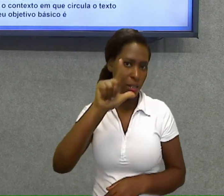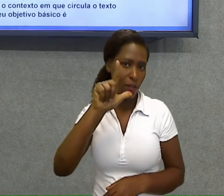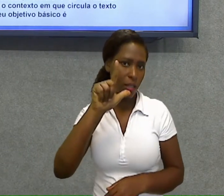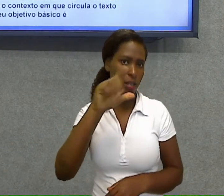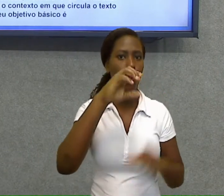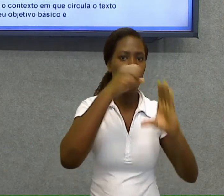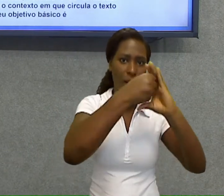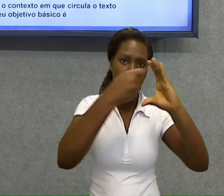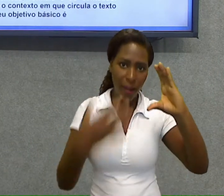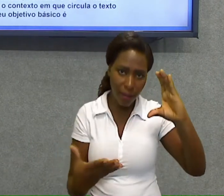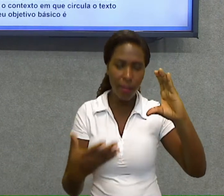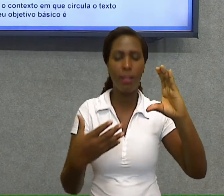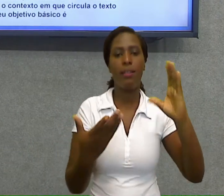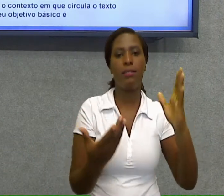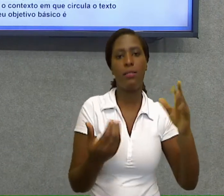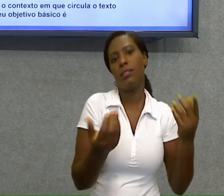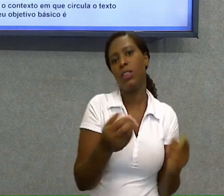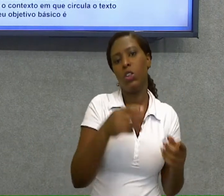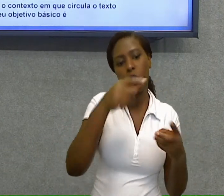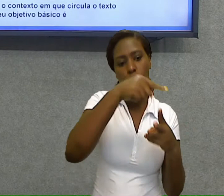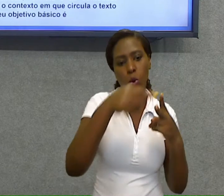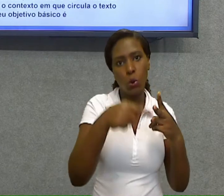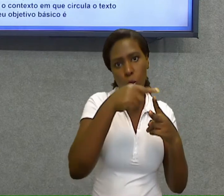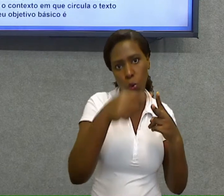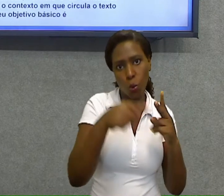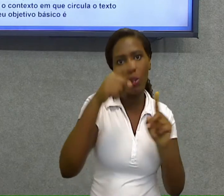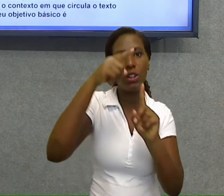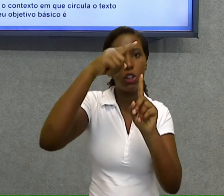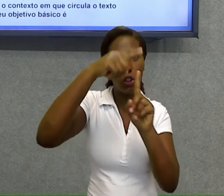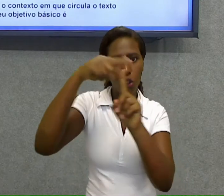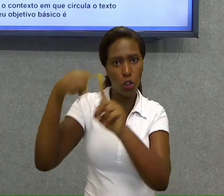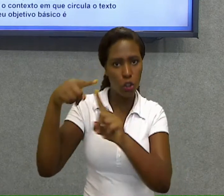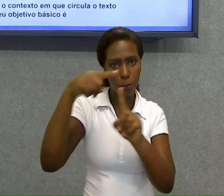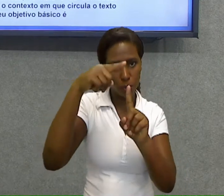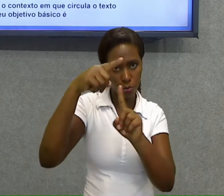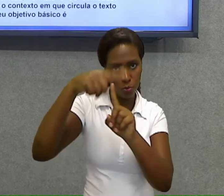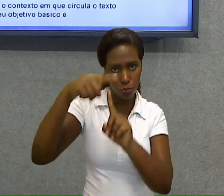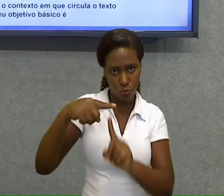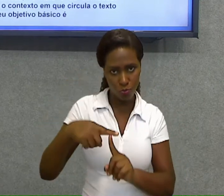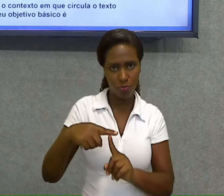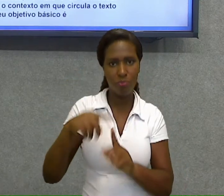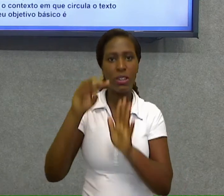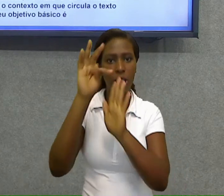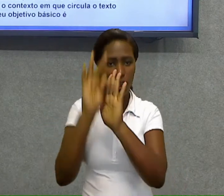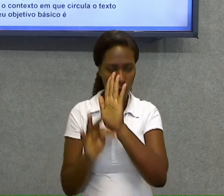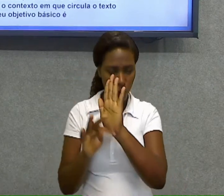E chegou a hora do vamos praticar. Agora vamos tentar aqui entender o